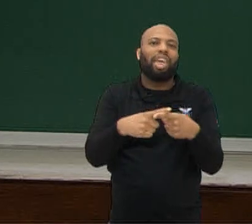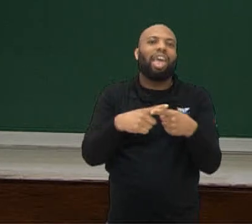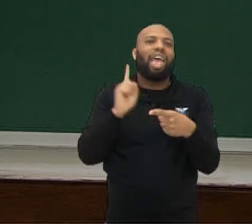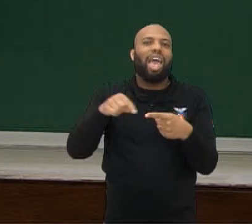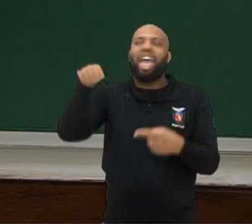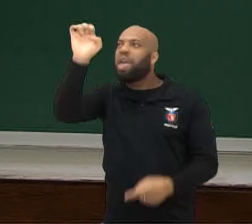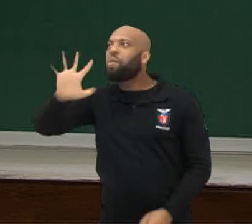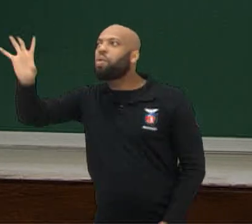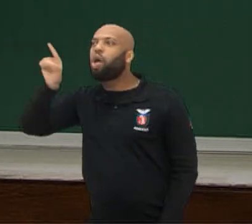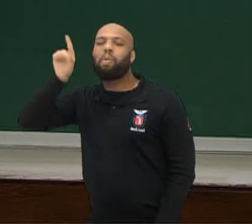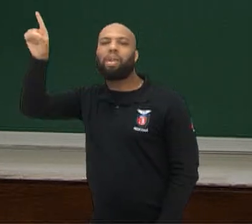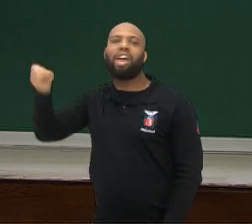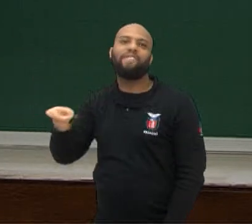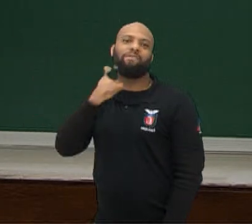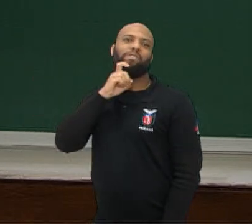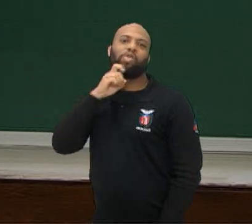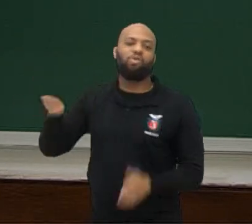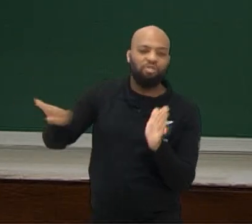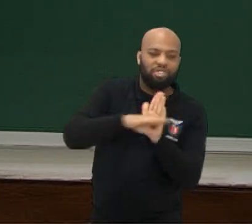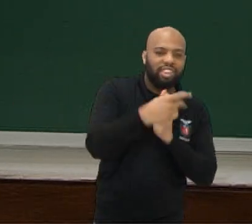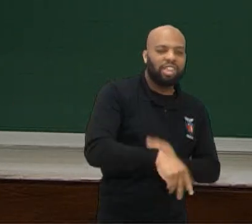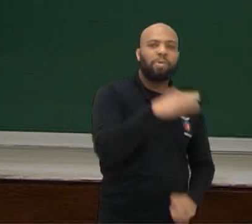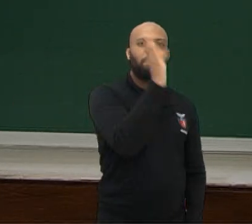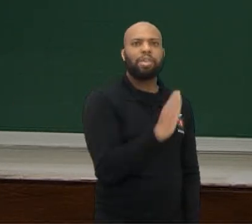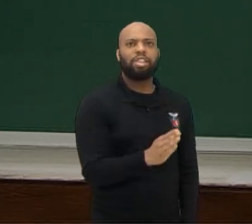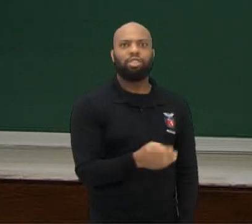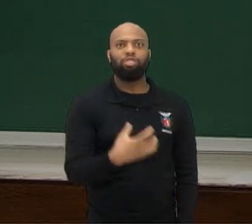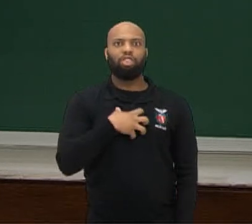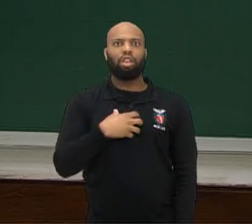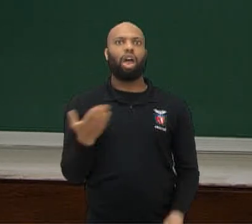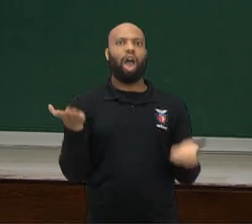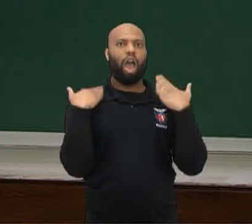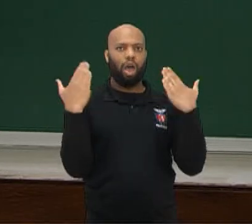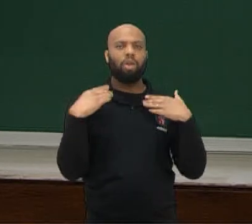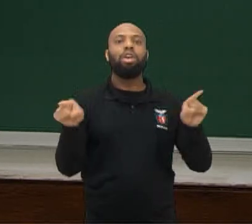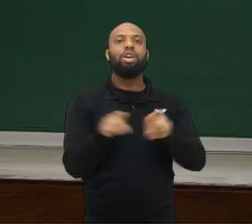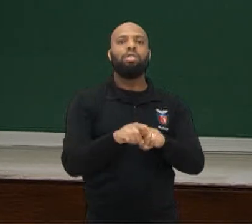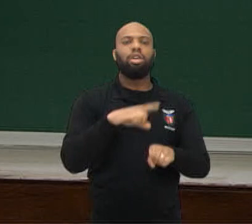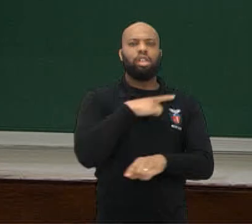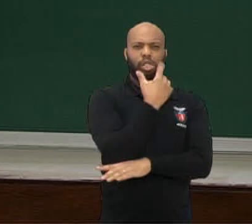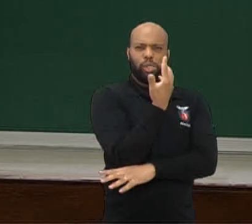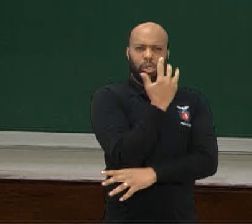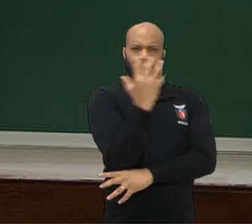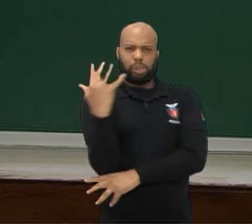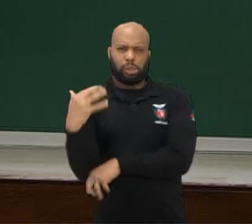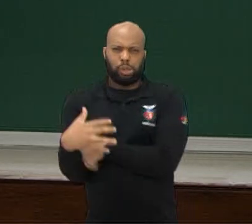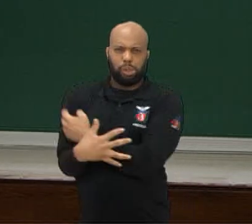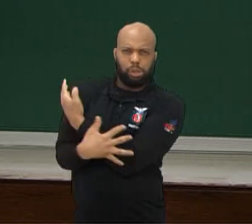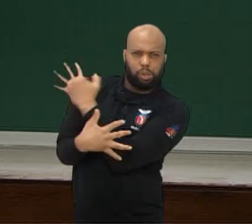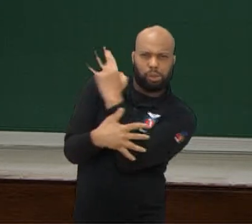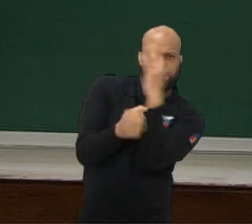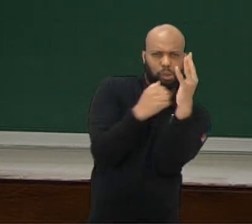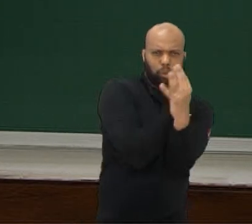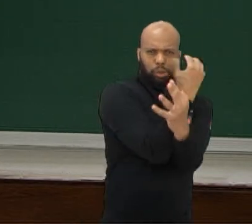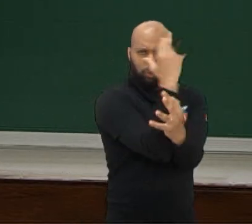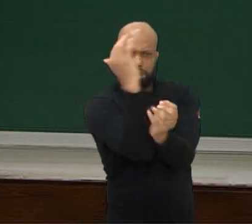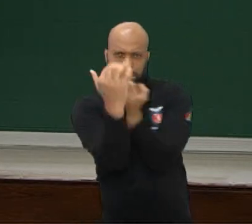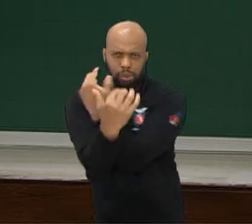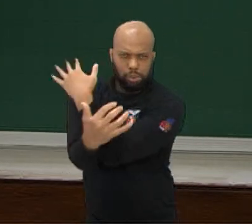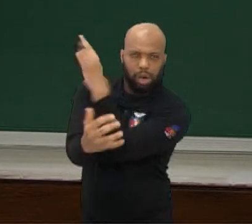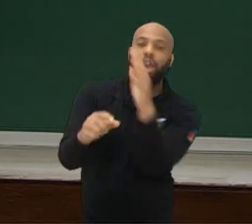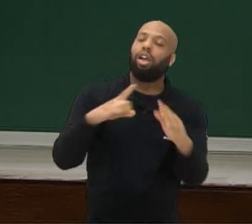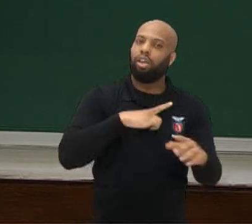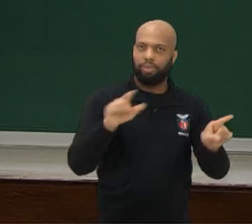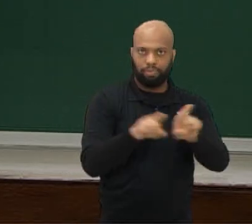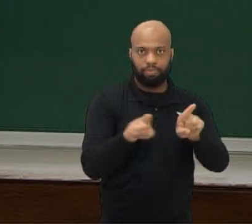se habituar a essas características. Floresta fechada e densa também é uma característica específica da região norte, né? E